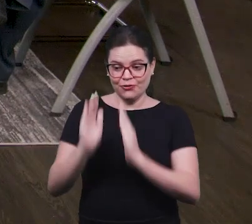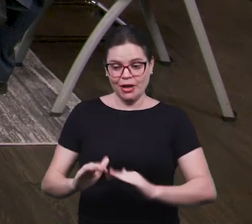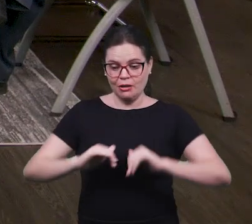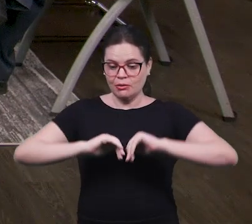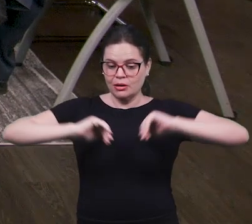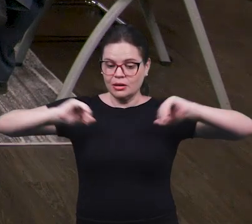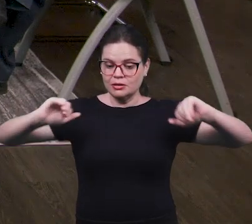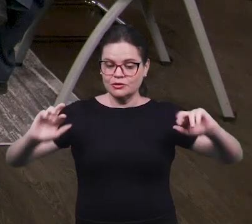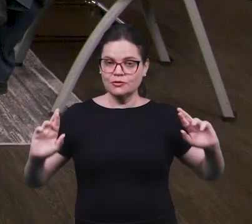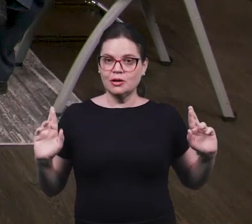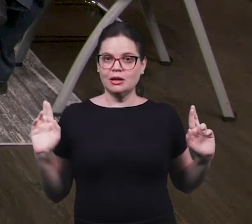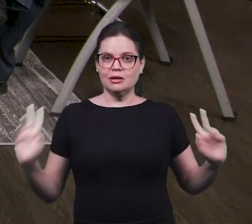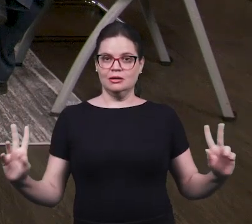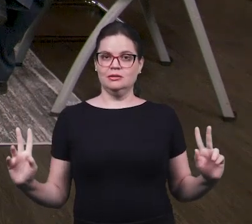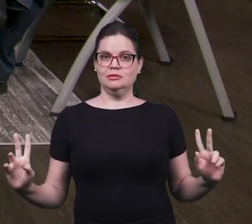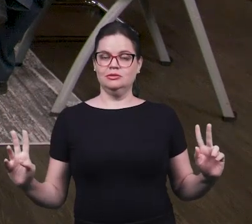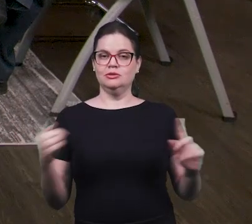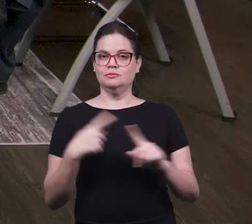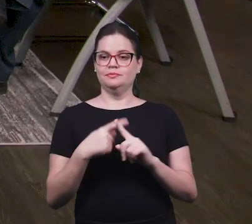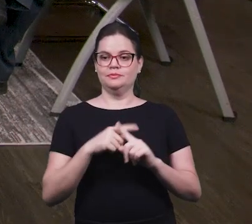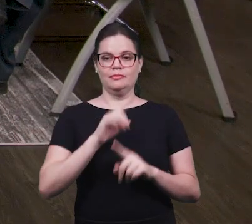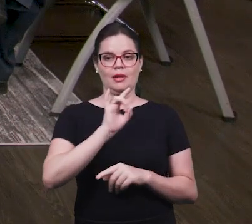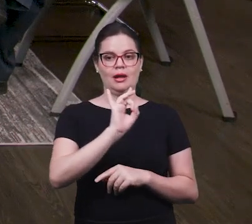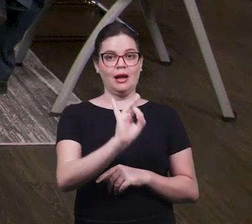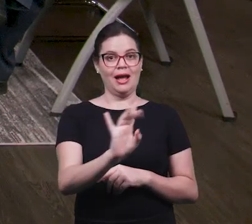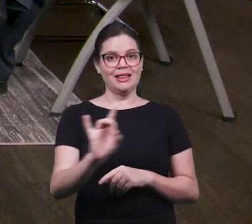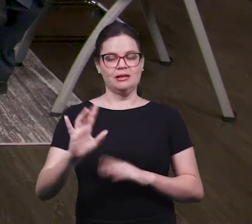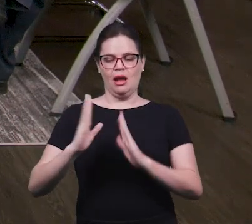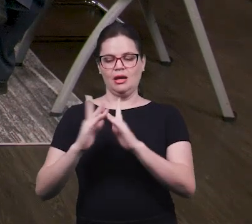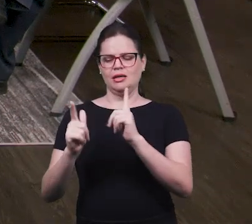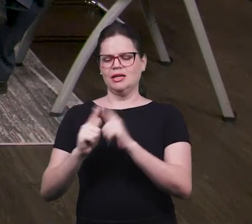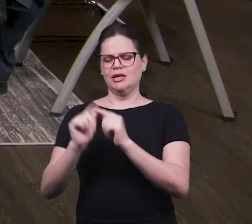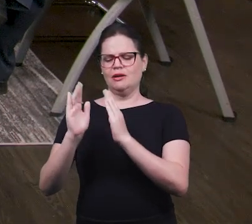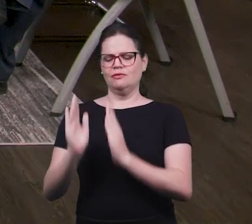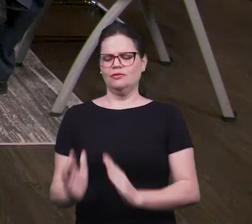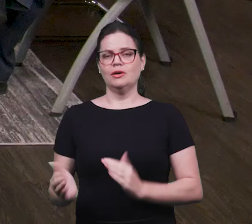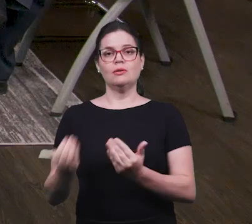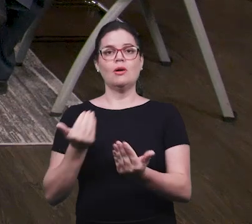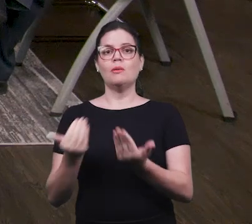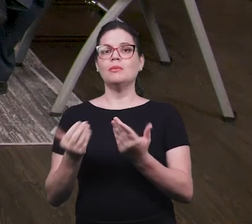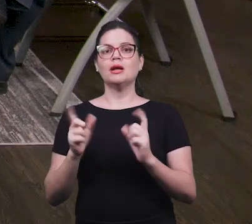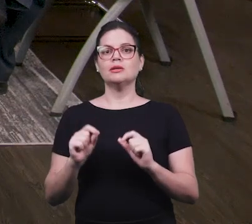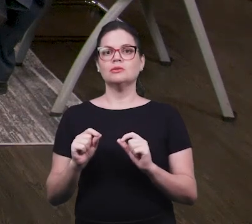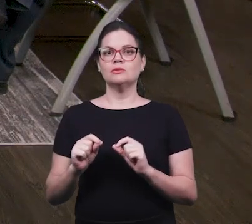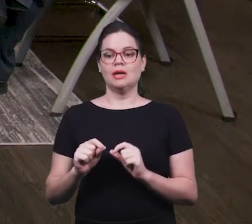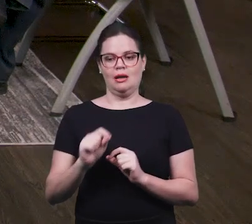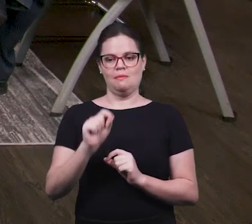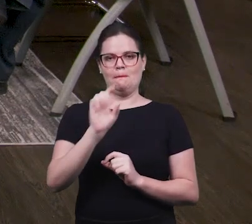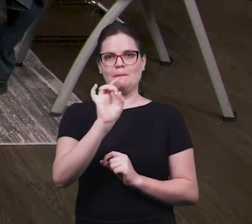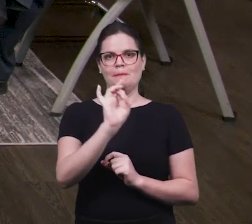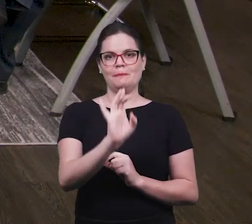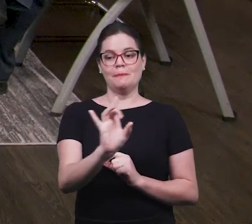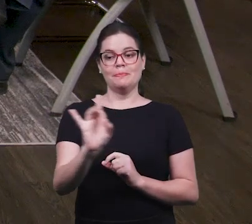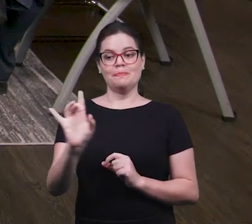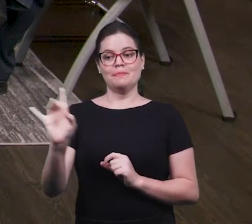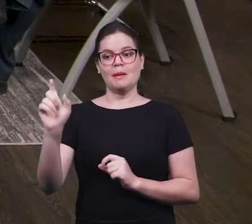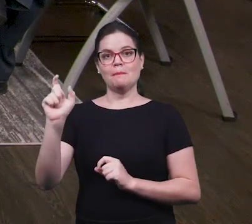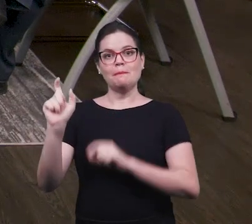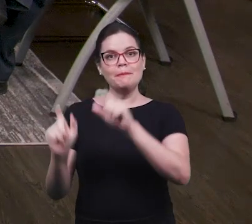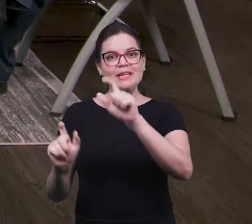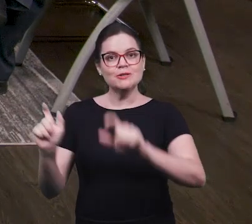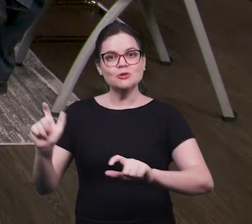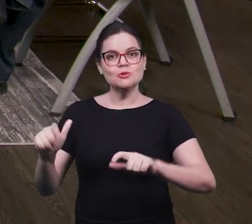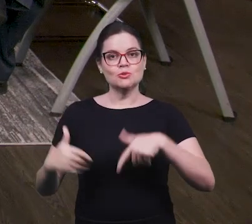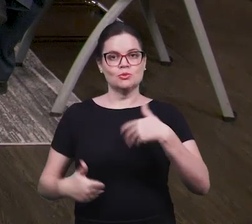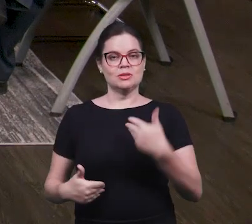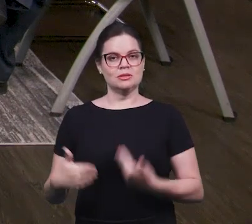através de cada um dos seus servos, cada um dos verdadeiros cristãos,